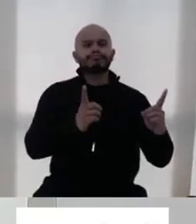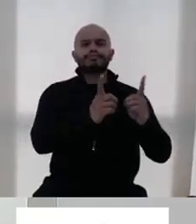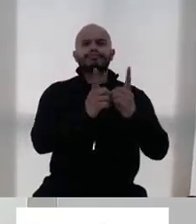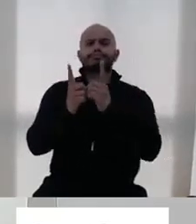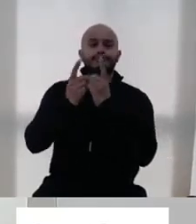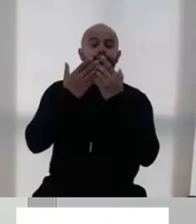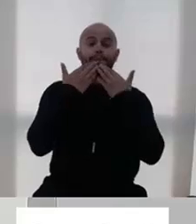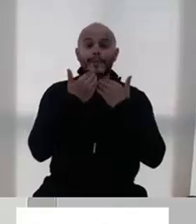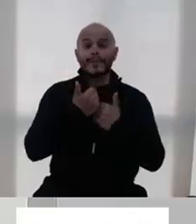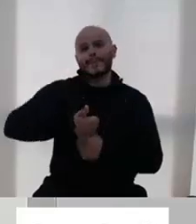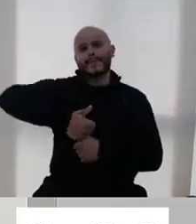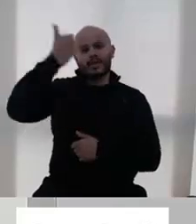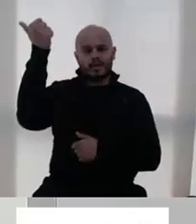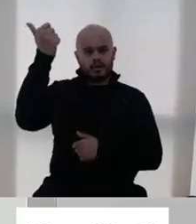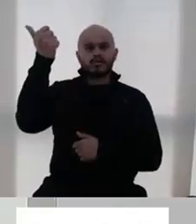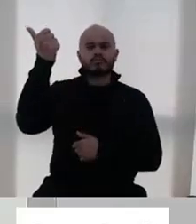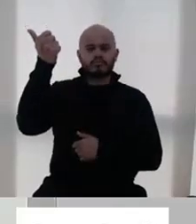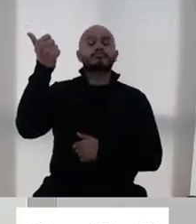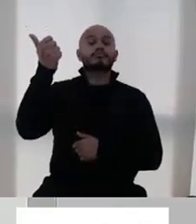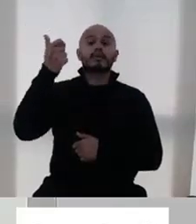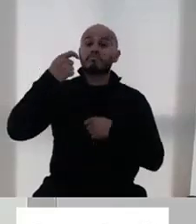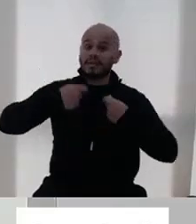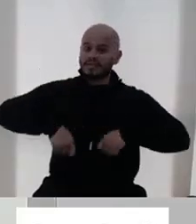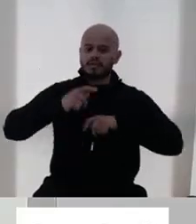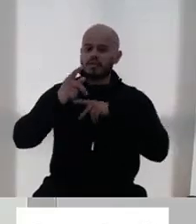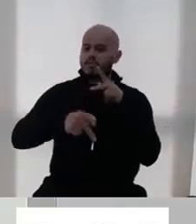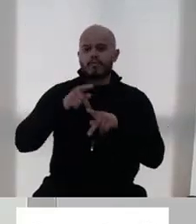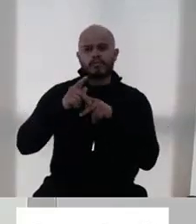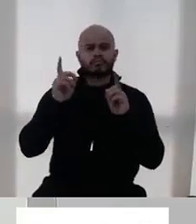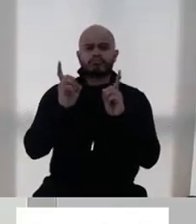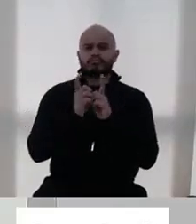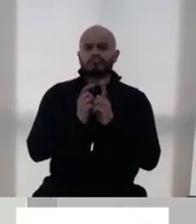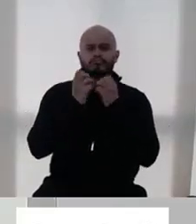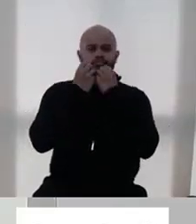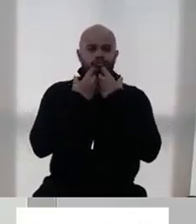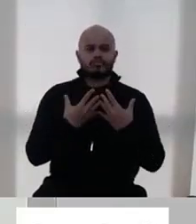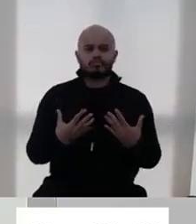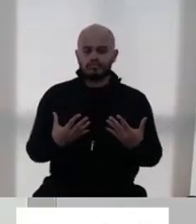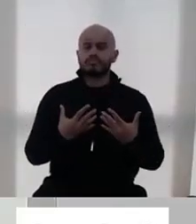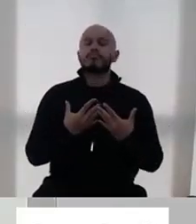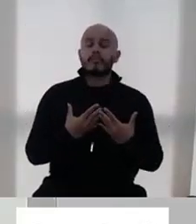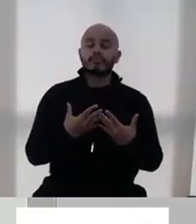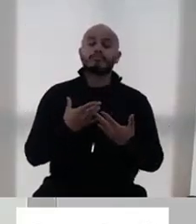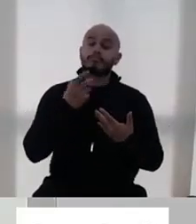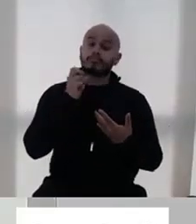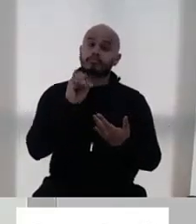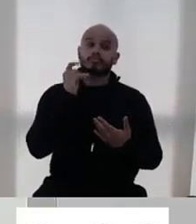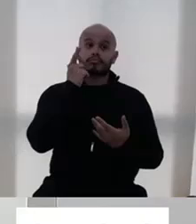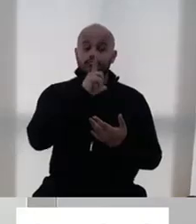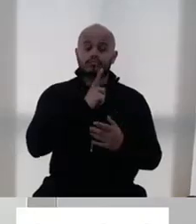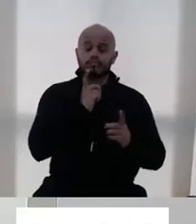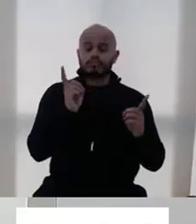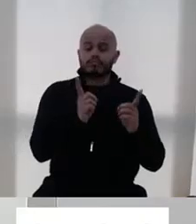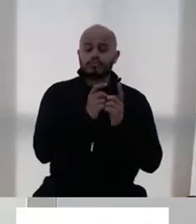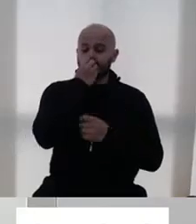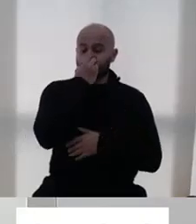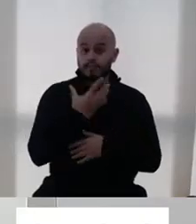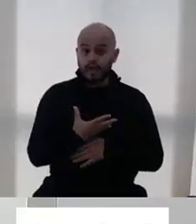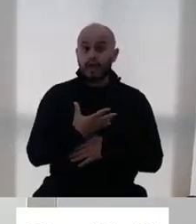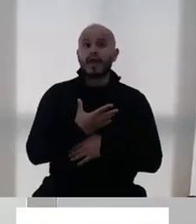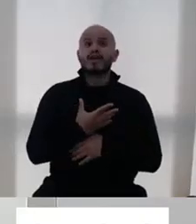dúvida disso, a nossa população merece ser bem atendida. E é assim que a gente atende bem, estando